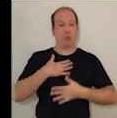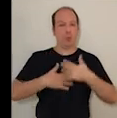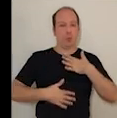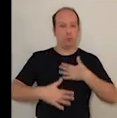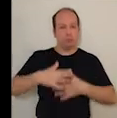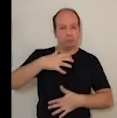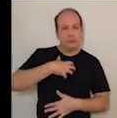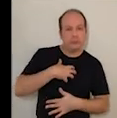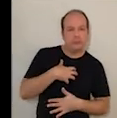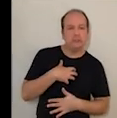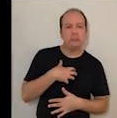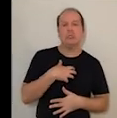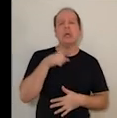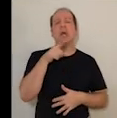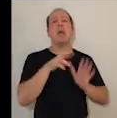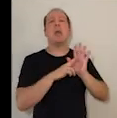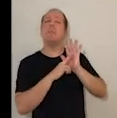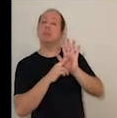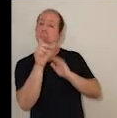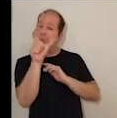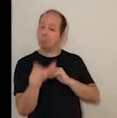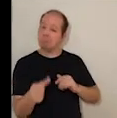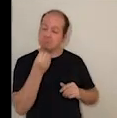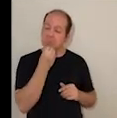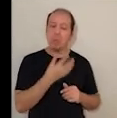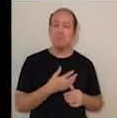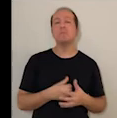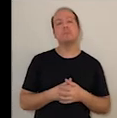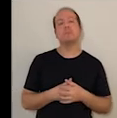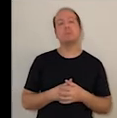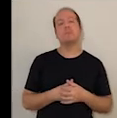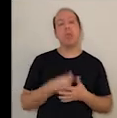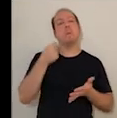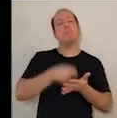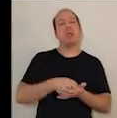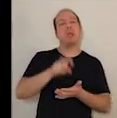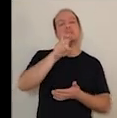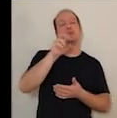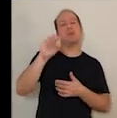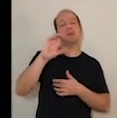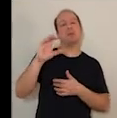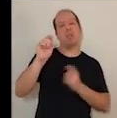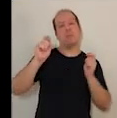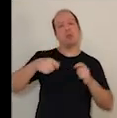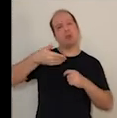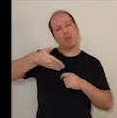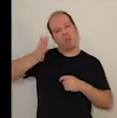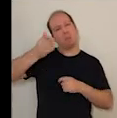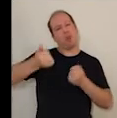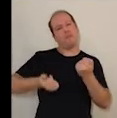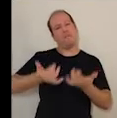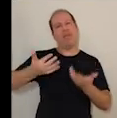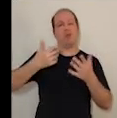corpo. Se representar bem o teu papel. Te darei 50 sequins e depois disso poderá ir